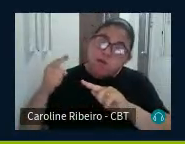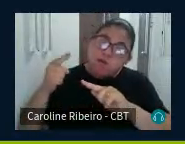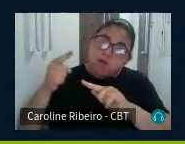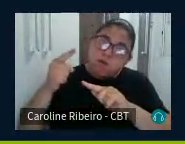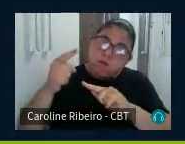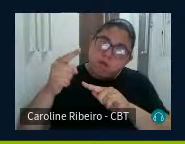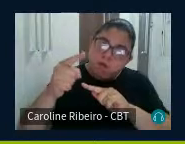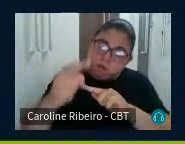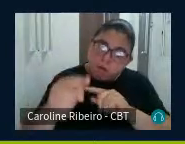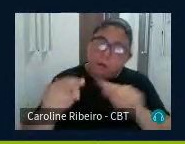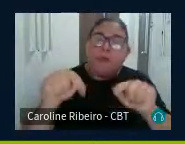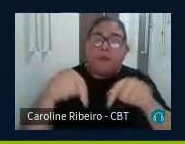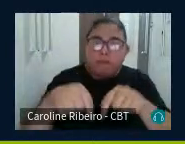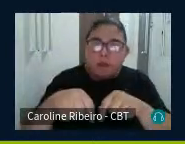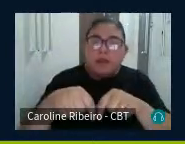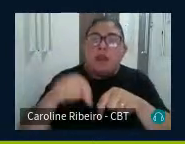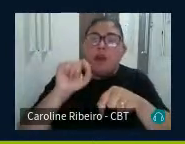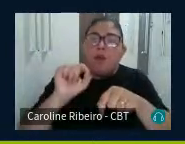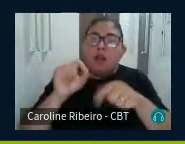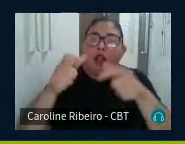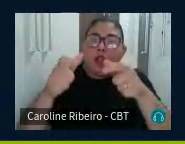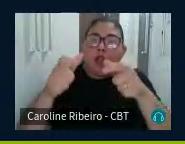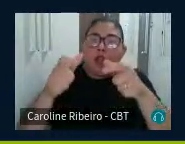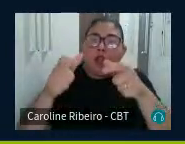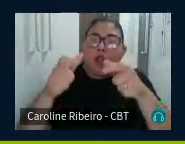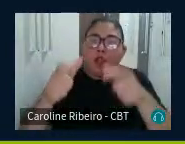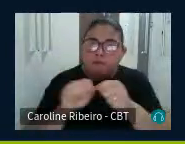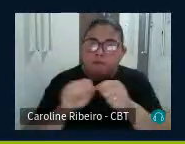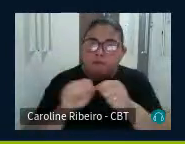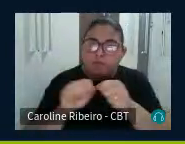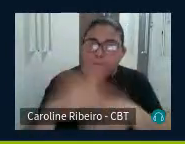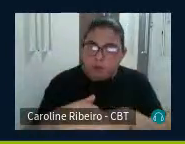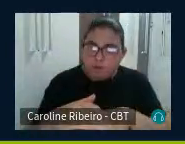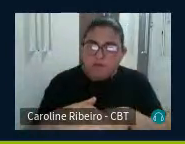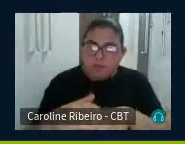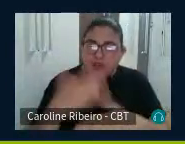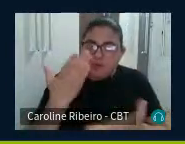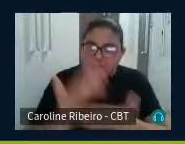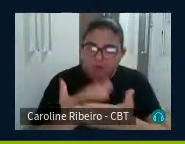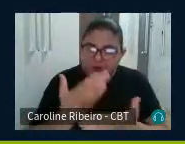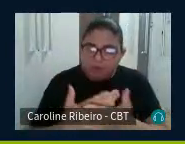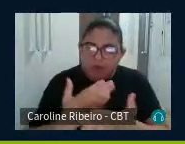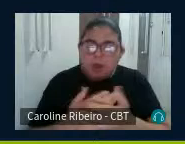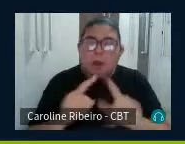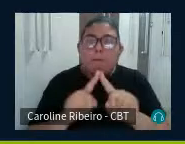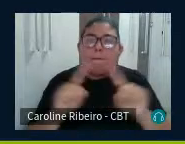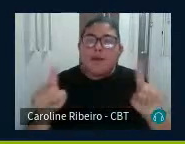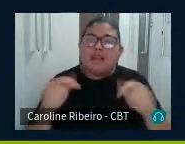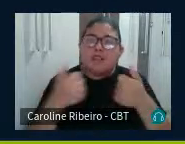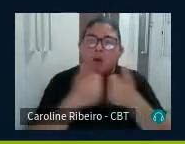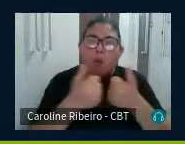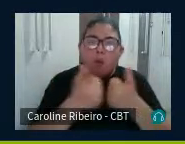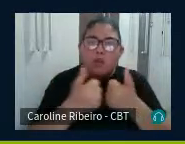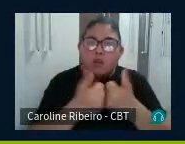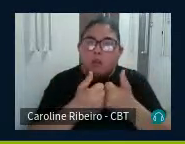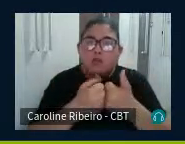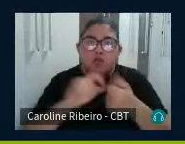mês. O ônibus direto para São Roque só tem uma vez ao dia e saía da rodoviária de